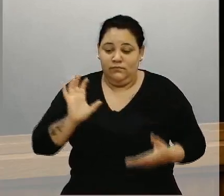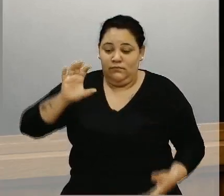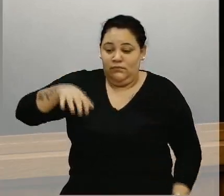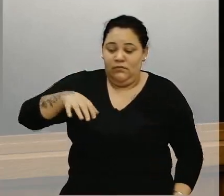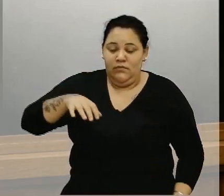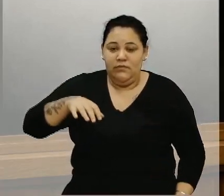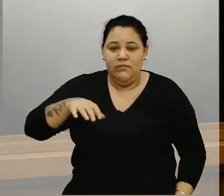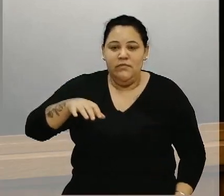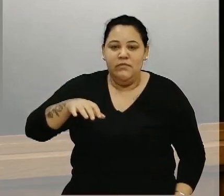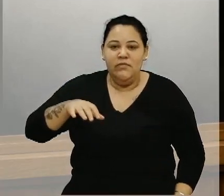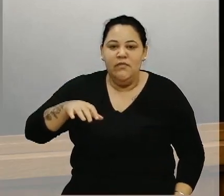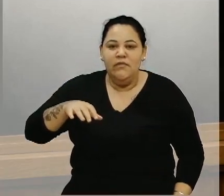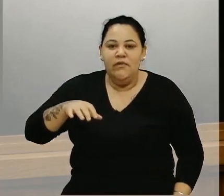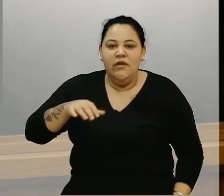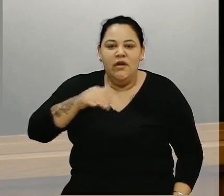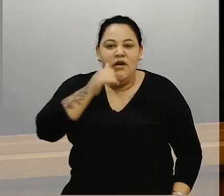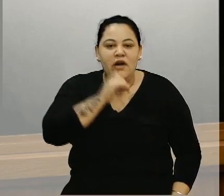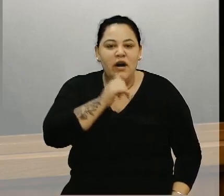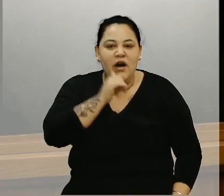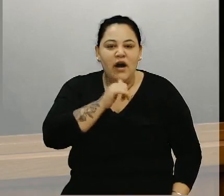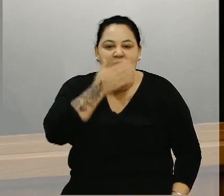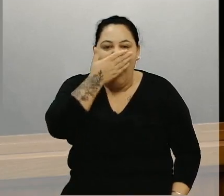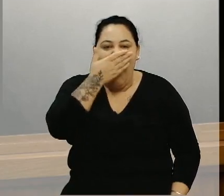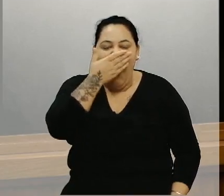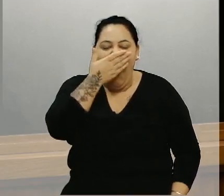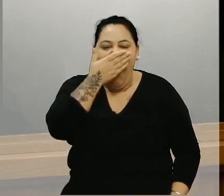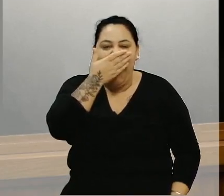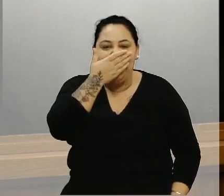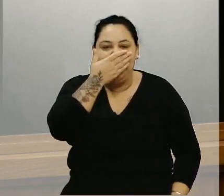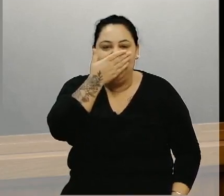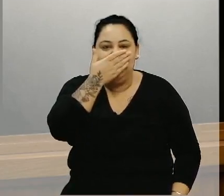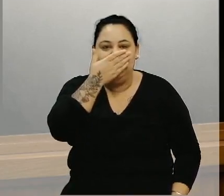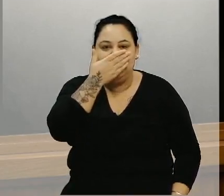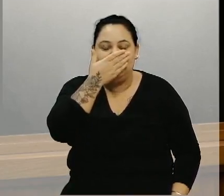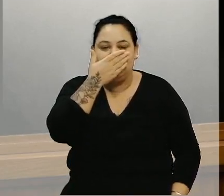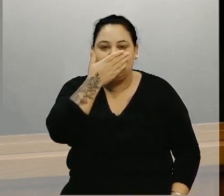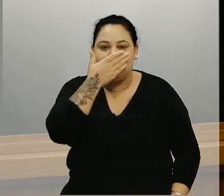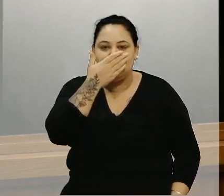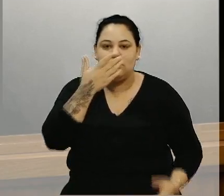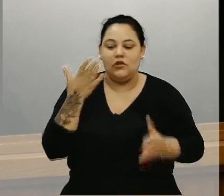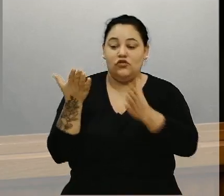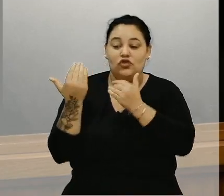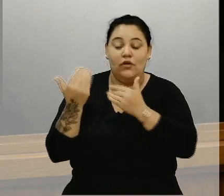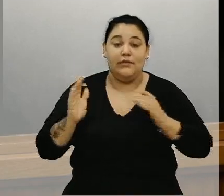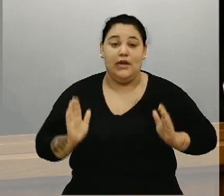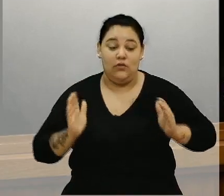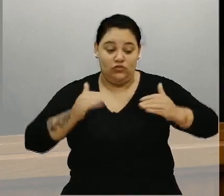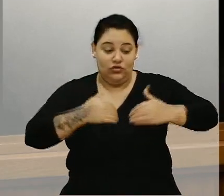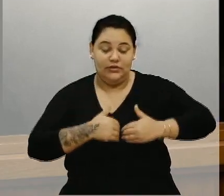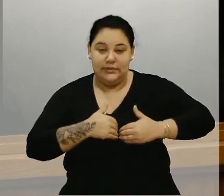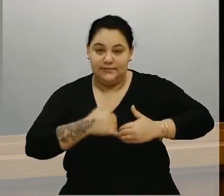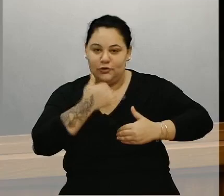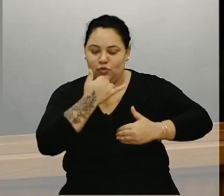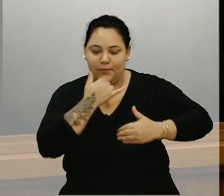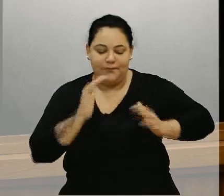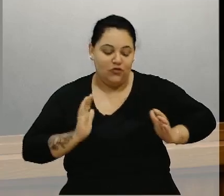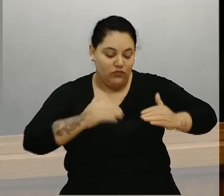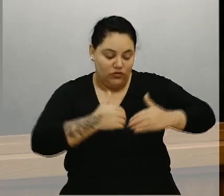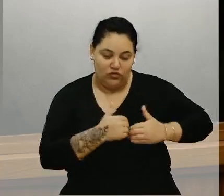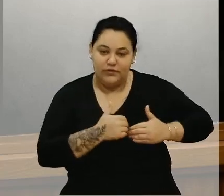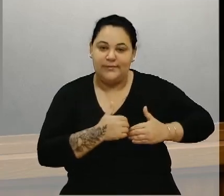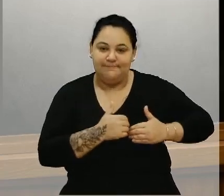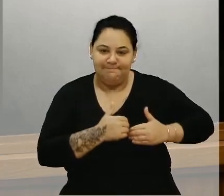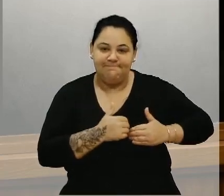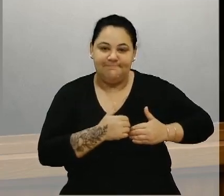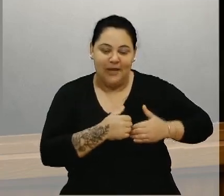as mulheres, quanto crianças, adolescentes, até adultos autistas não estão numa situação